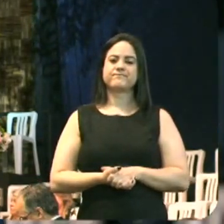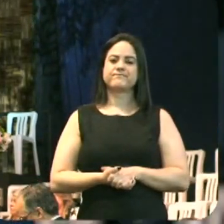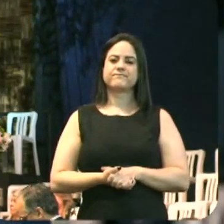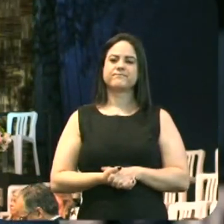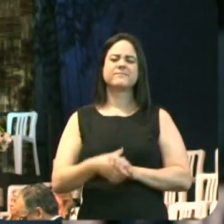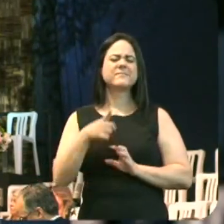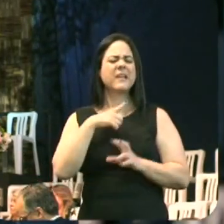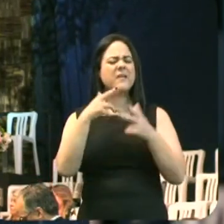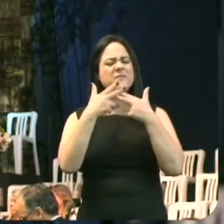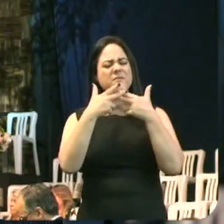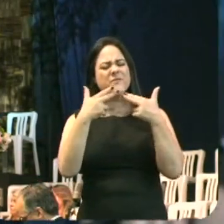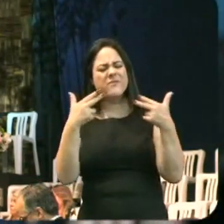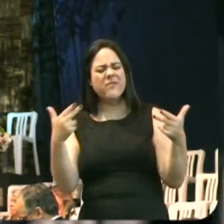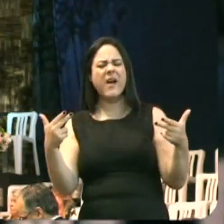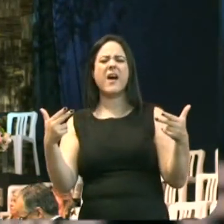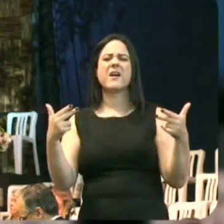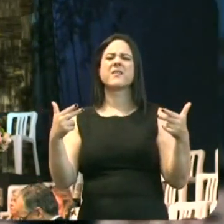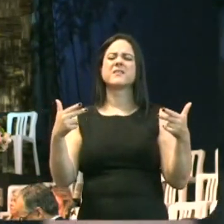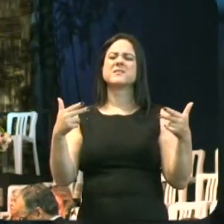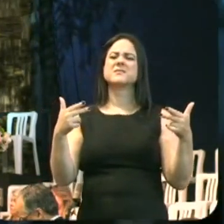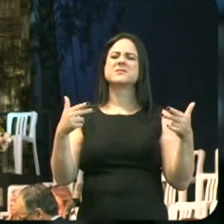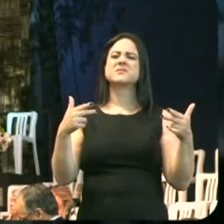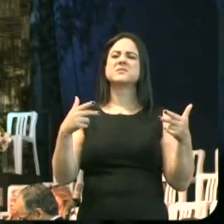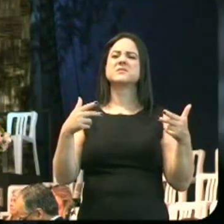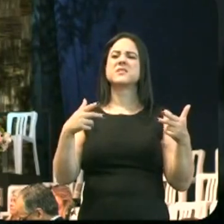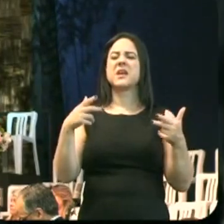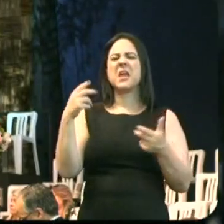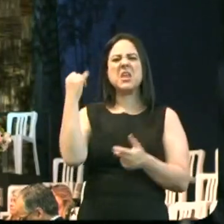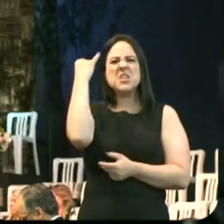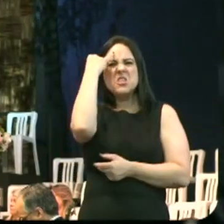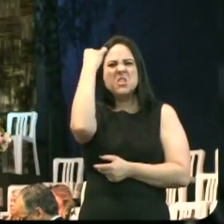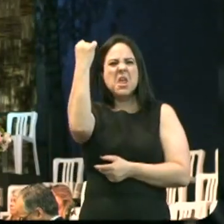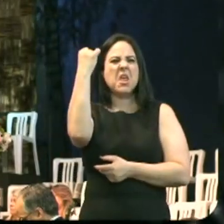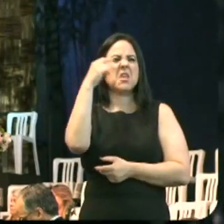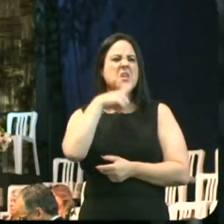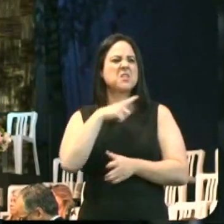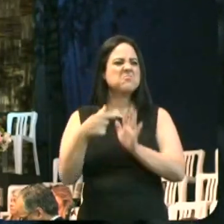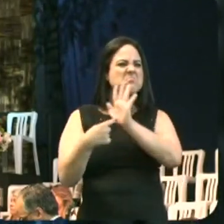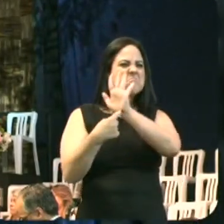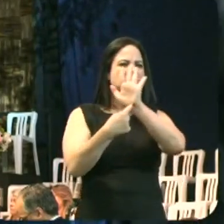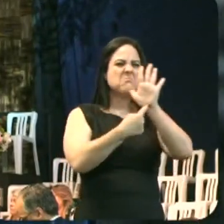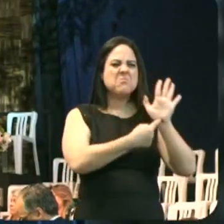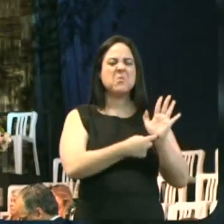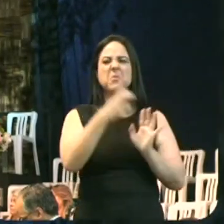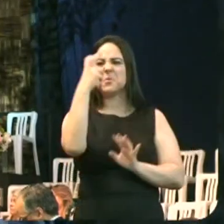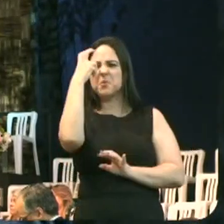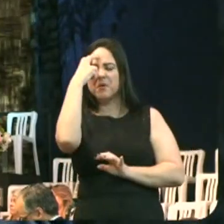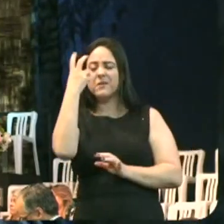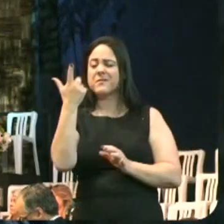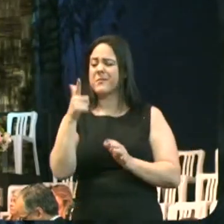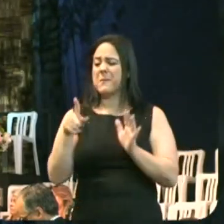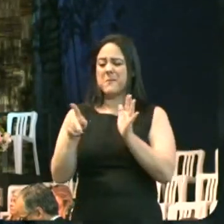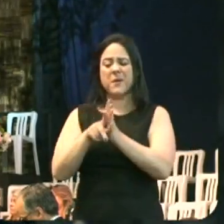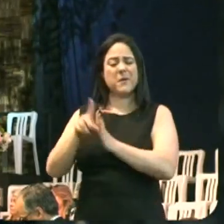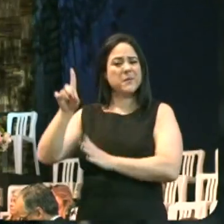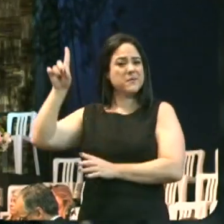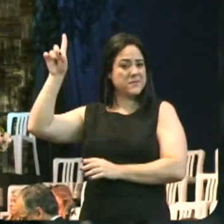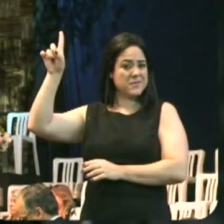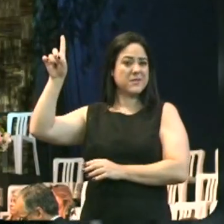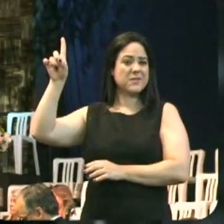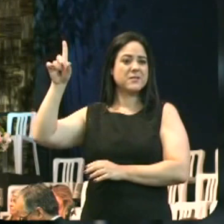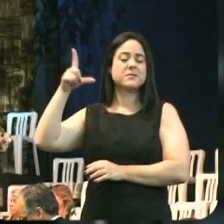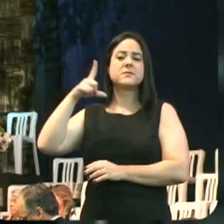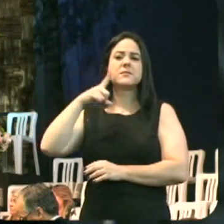Há uma série de bandeiras que estão sendo levantadas no meio da nossa cultura que não vem de Deus. A gente